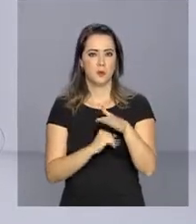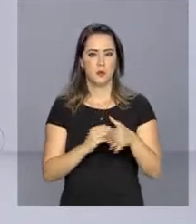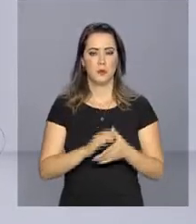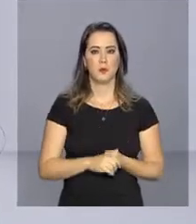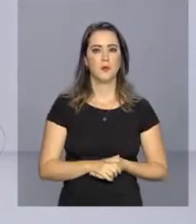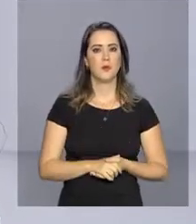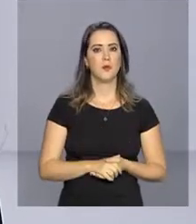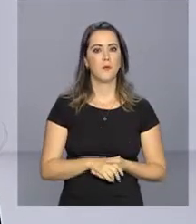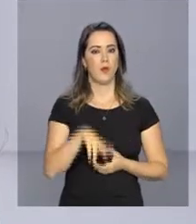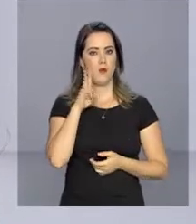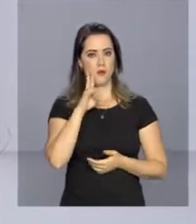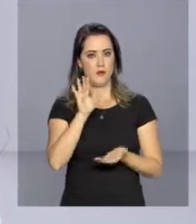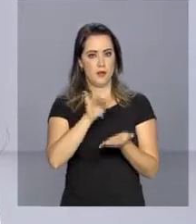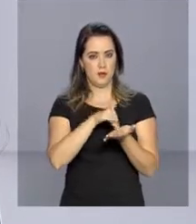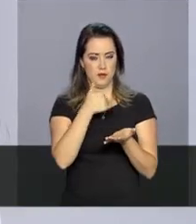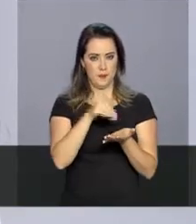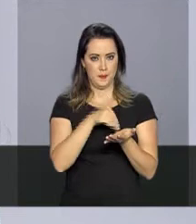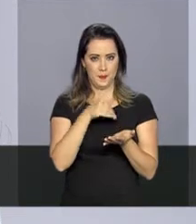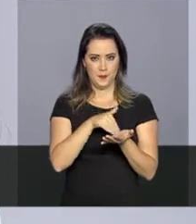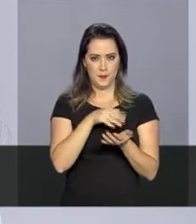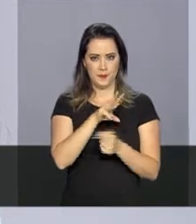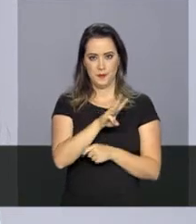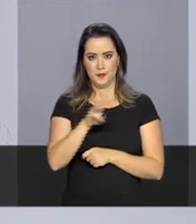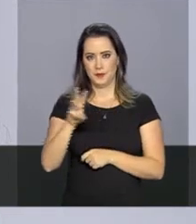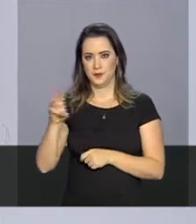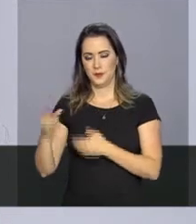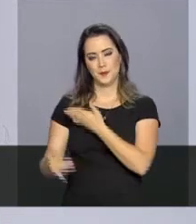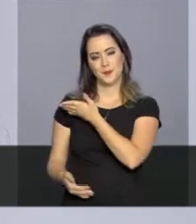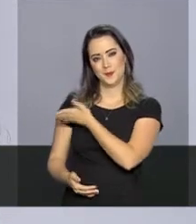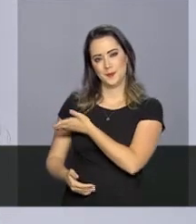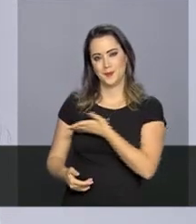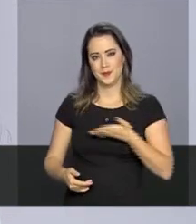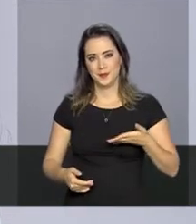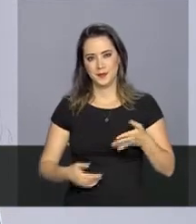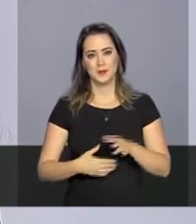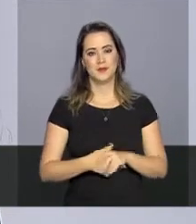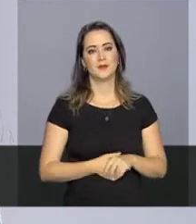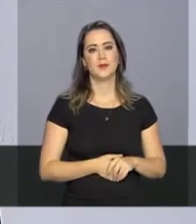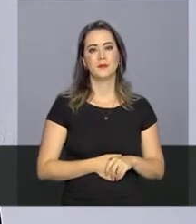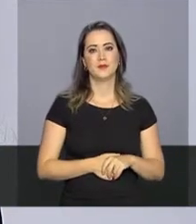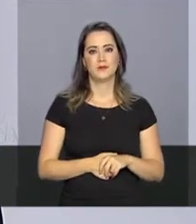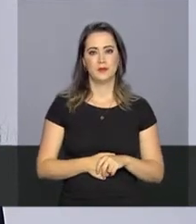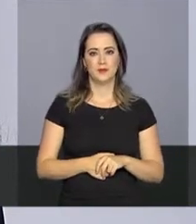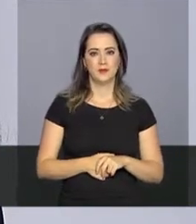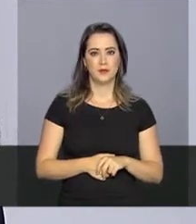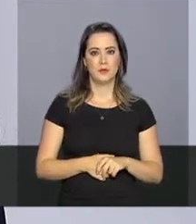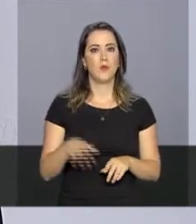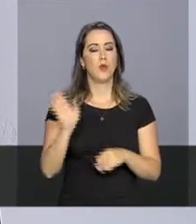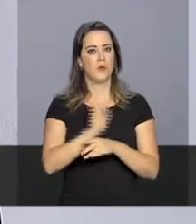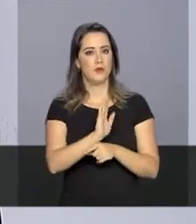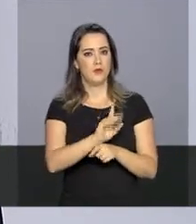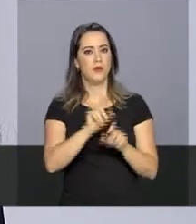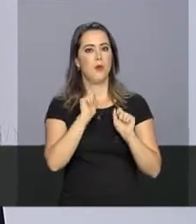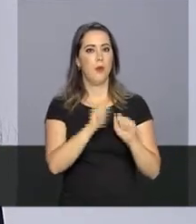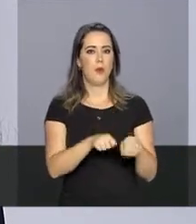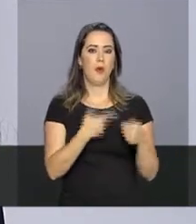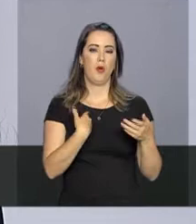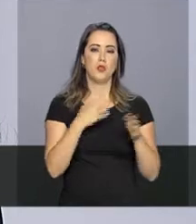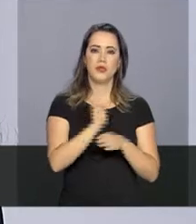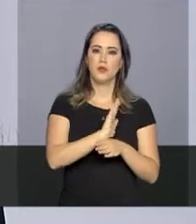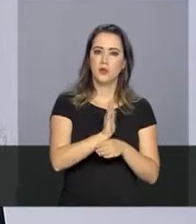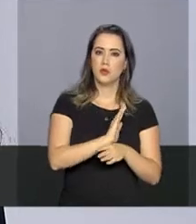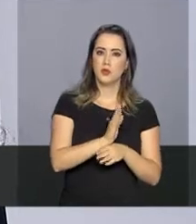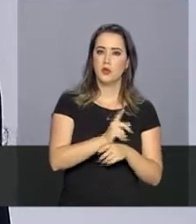instituições o formulário de cadastramento está disponível no portal do ministério do meio ambiente e os vídeos podem ser